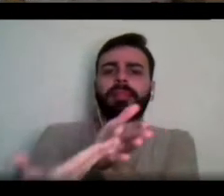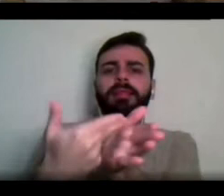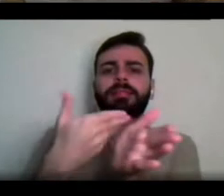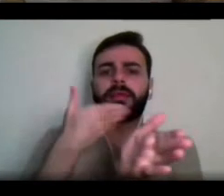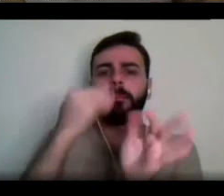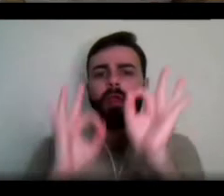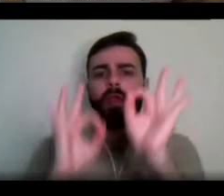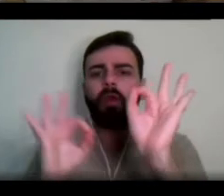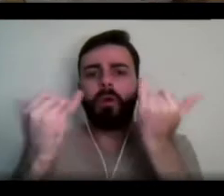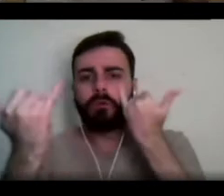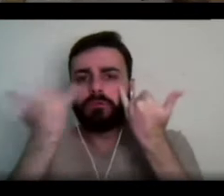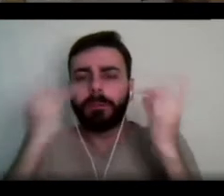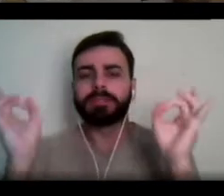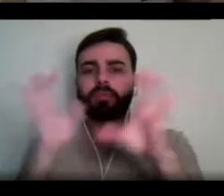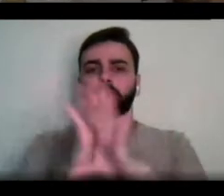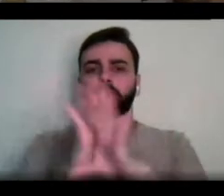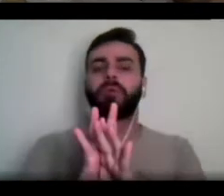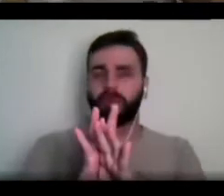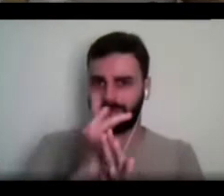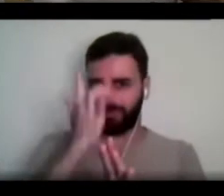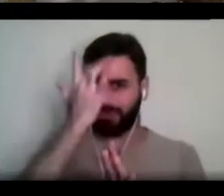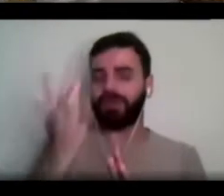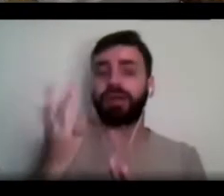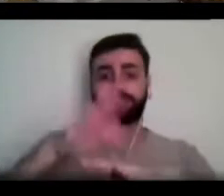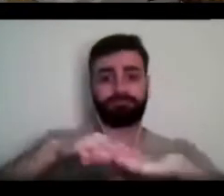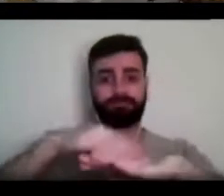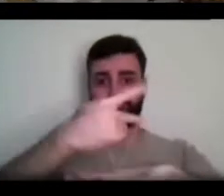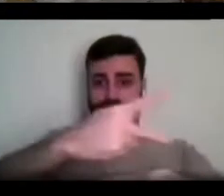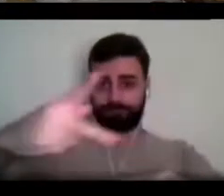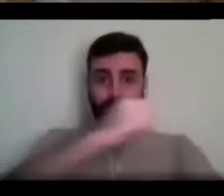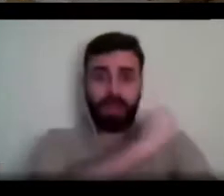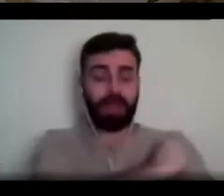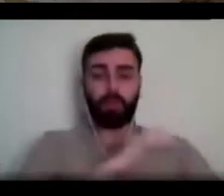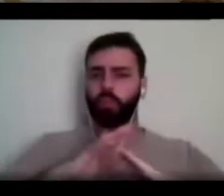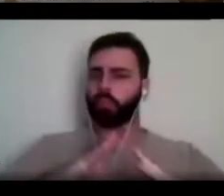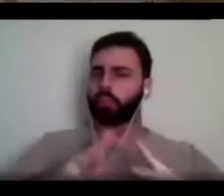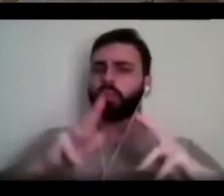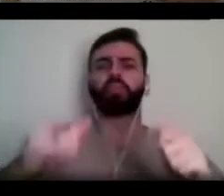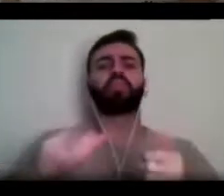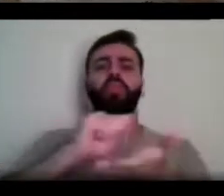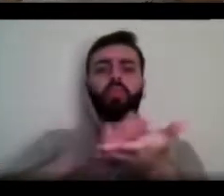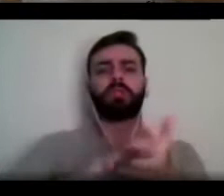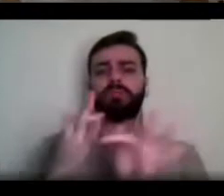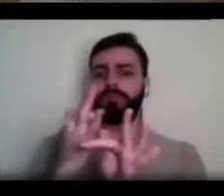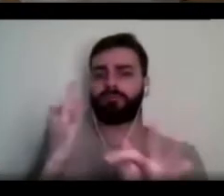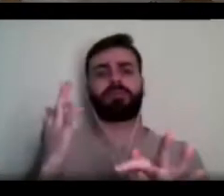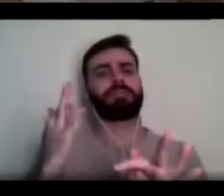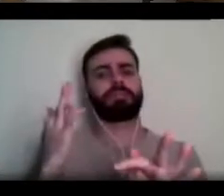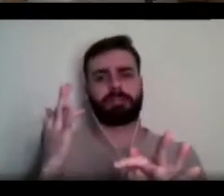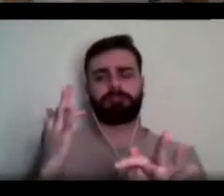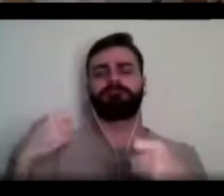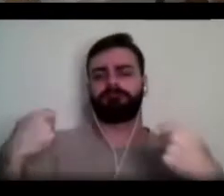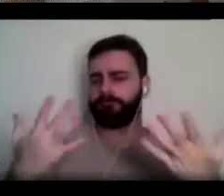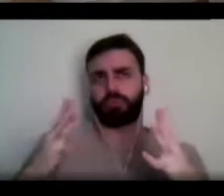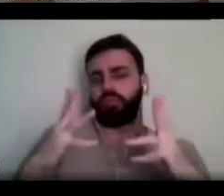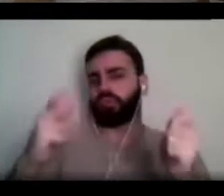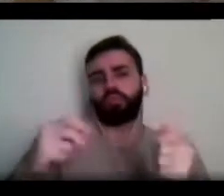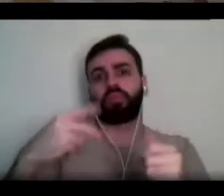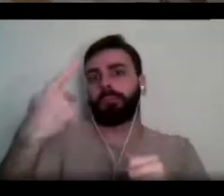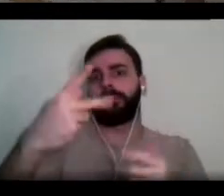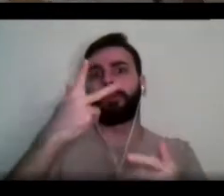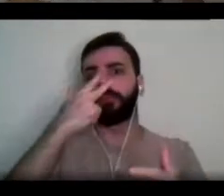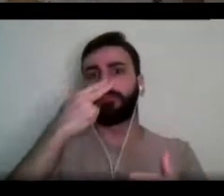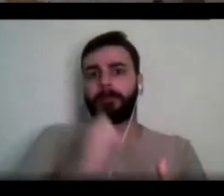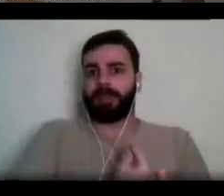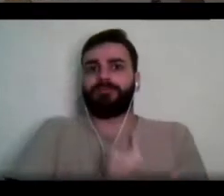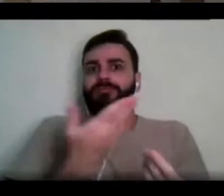num esquema de informações organizado. E isso é uma coisa que você tem que fazer para resolver todos os problemas